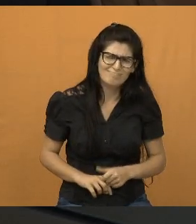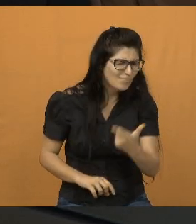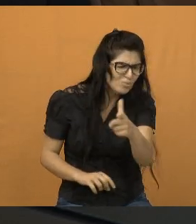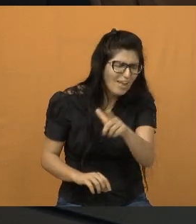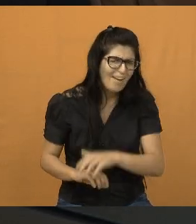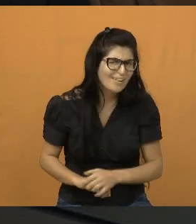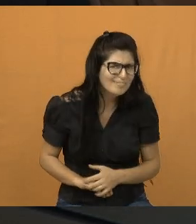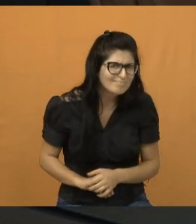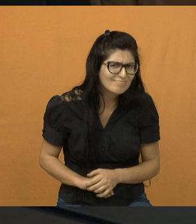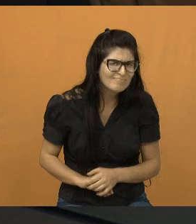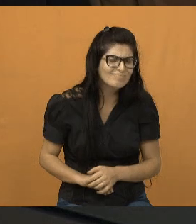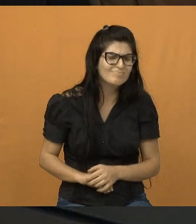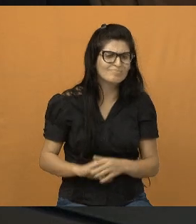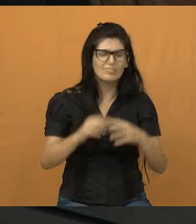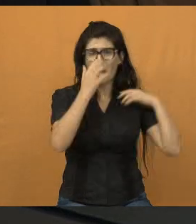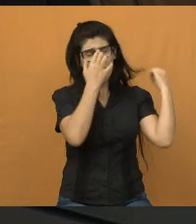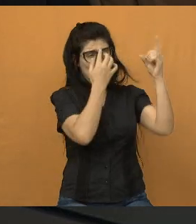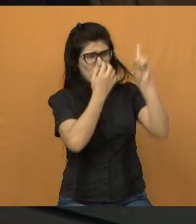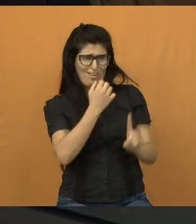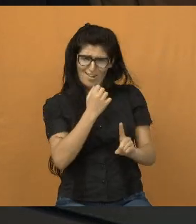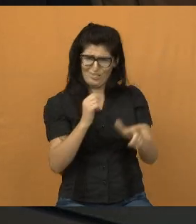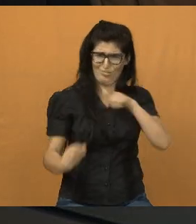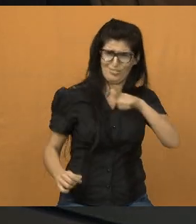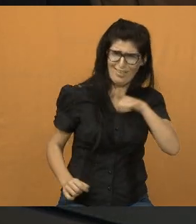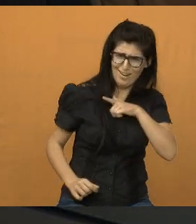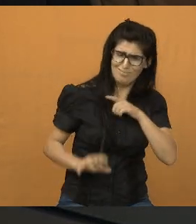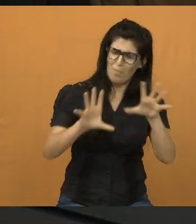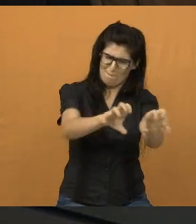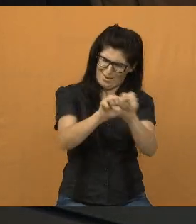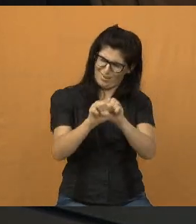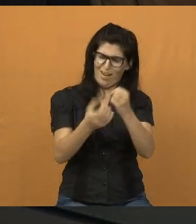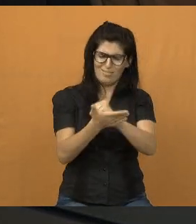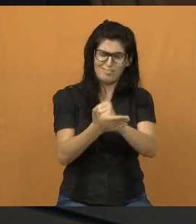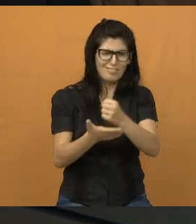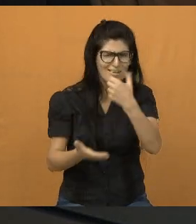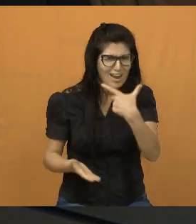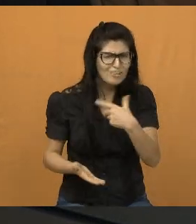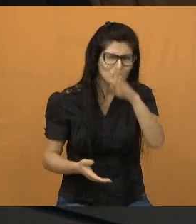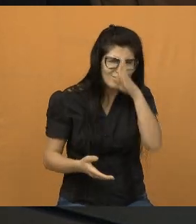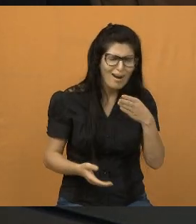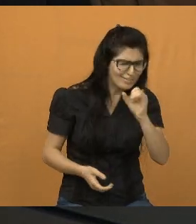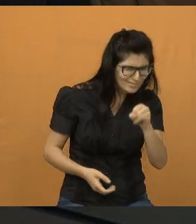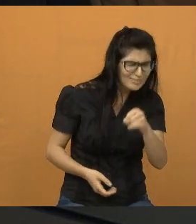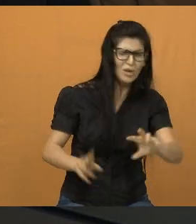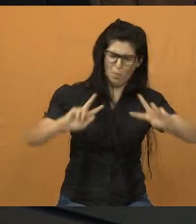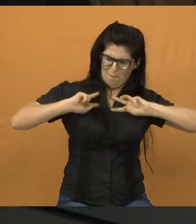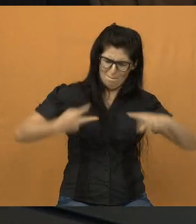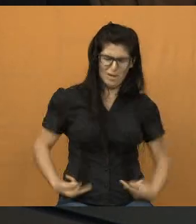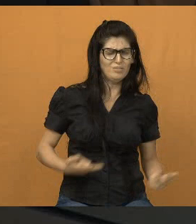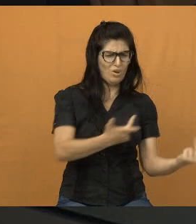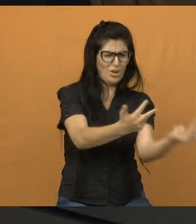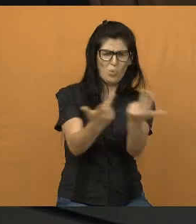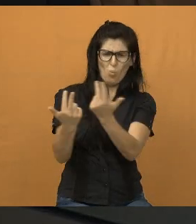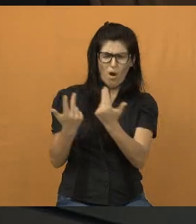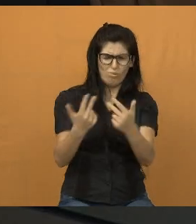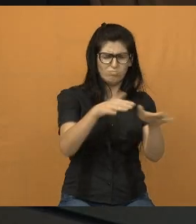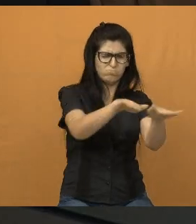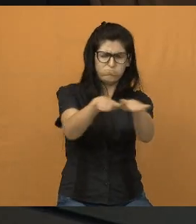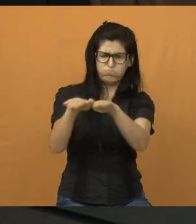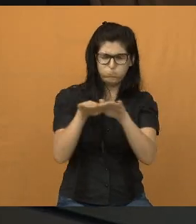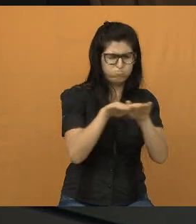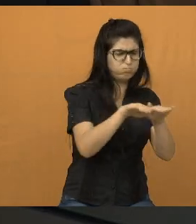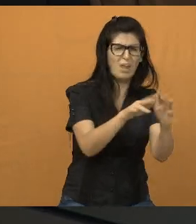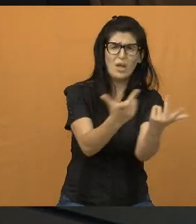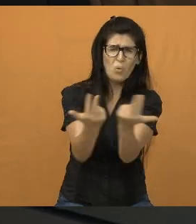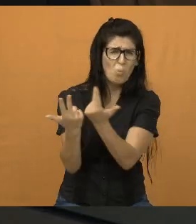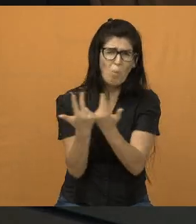porque eu ganho daí. Se eu tenho o direito, vou pegar o remédio, porque eu quero estar junto com os munícipes. O doutor Carlos está aí, ele sabe disso aí, que eu faço reunião no Parque Minha Lua e